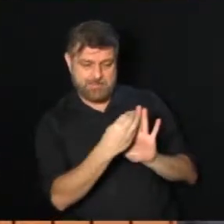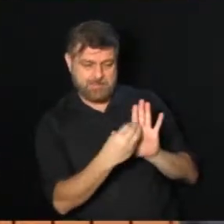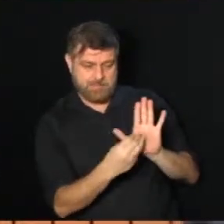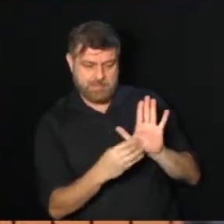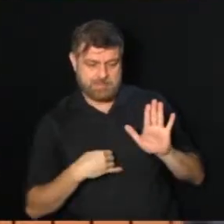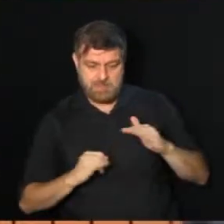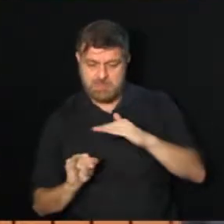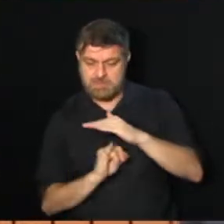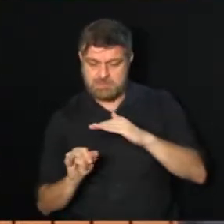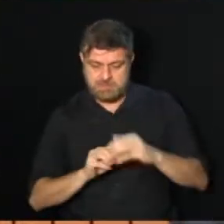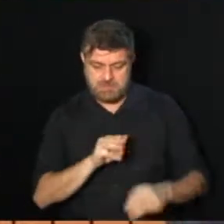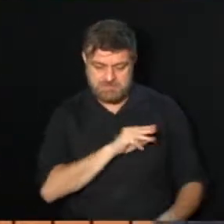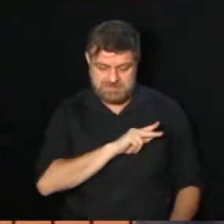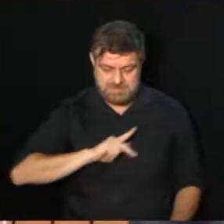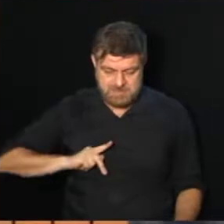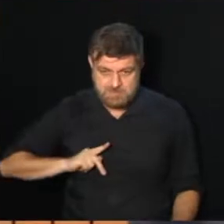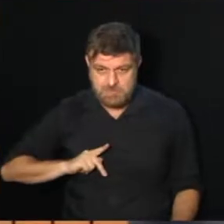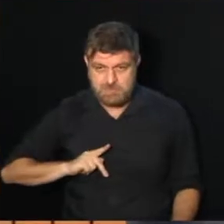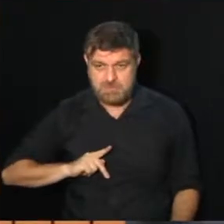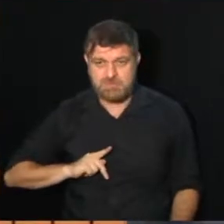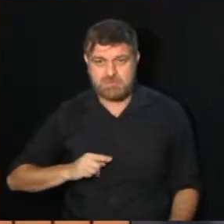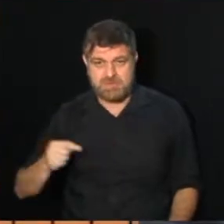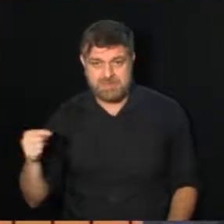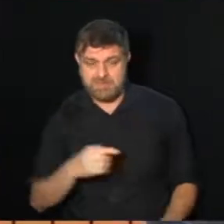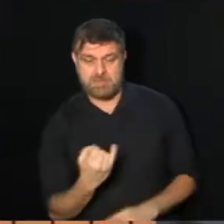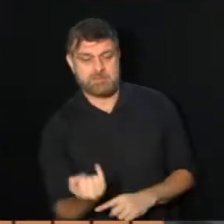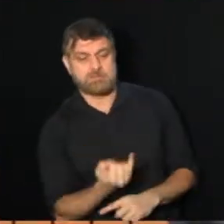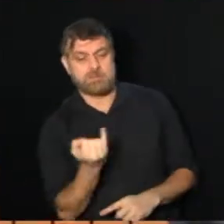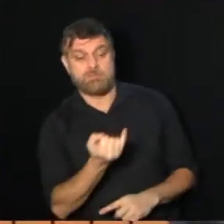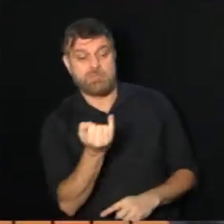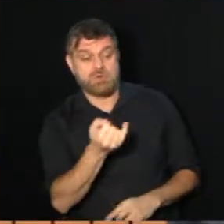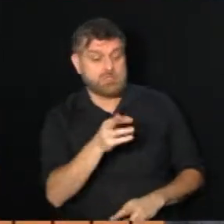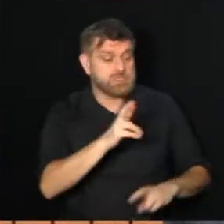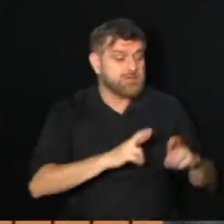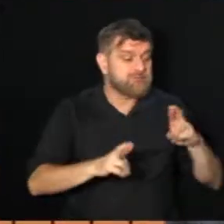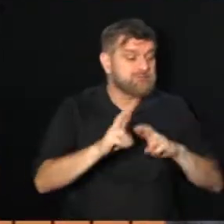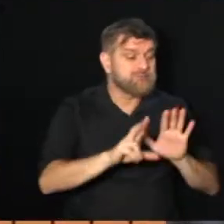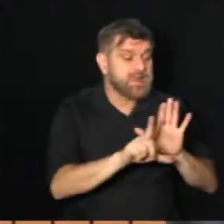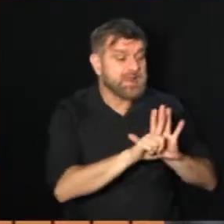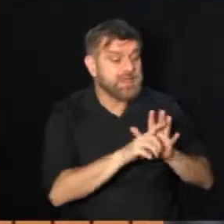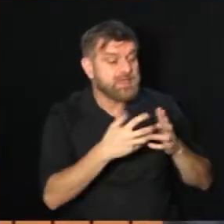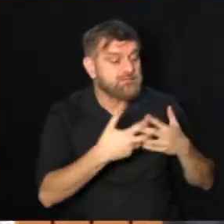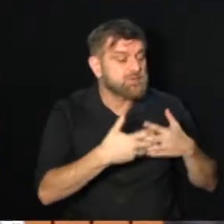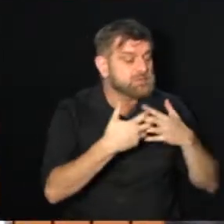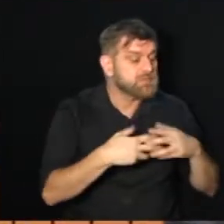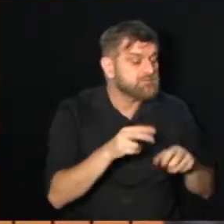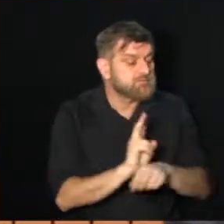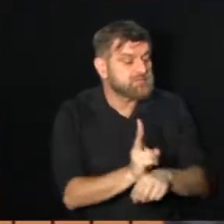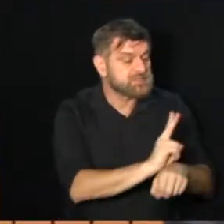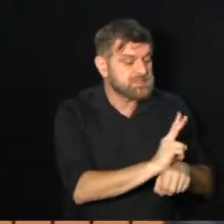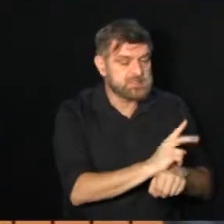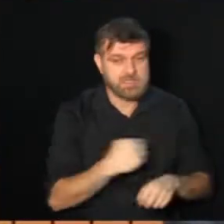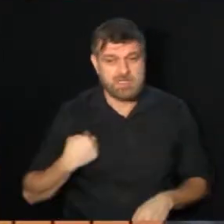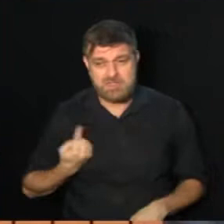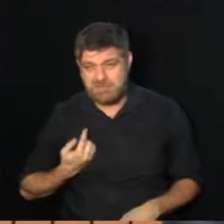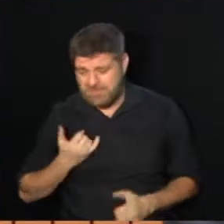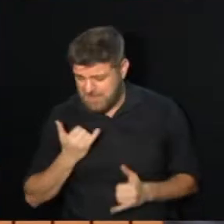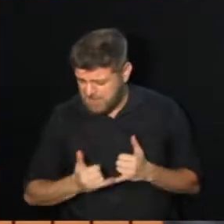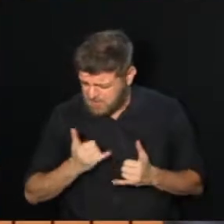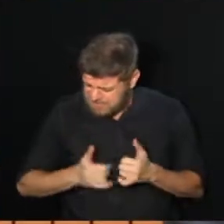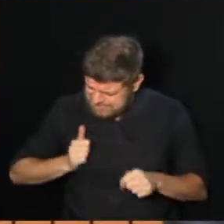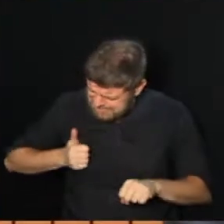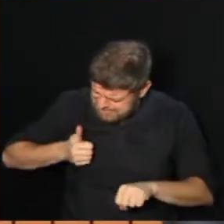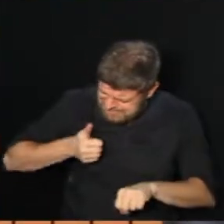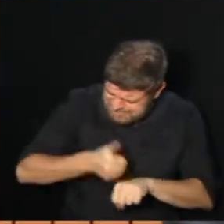instituição como o Ministério Público, que ainda tem esse importante papel de fiscalizar a lei, nós estamos muito próximos de conseguir